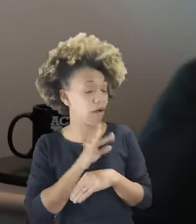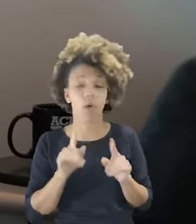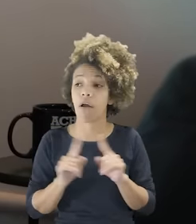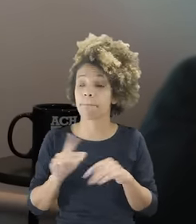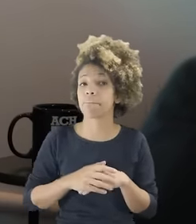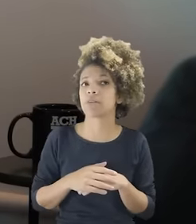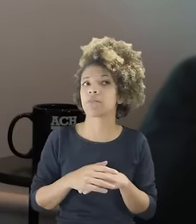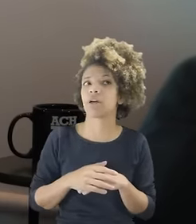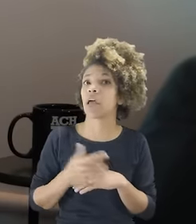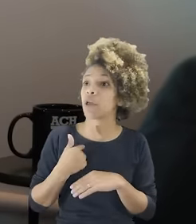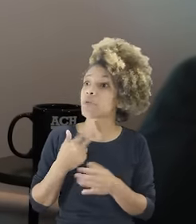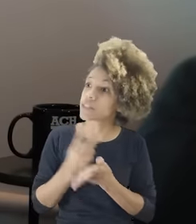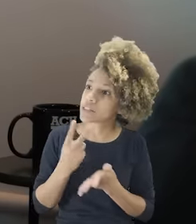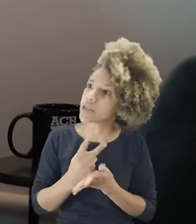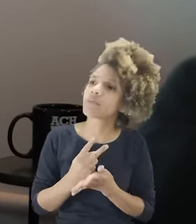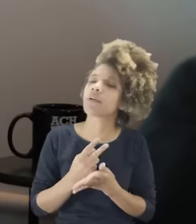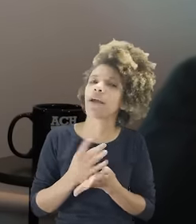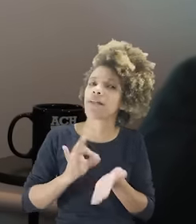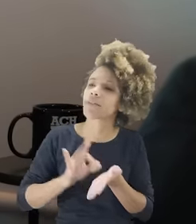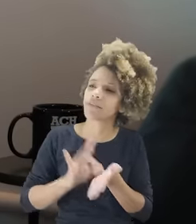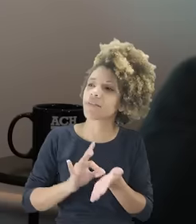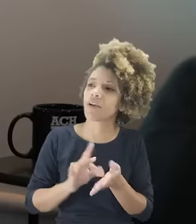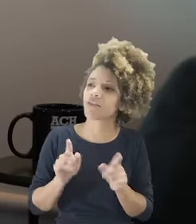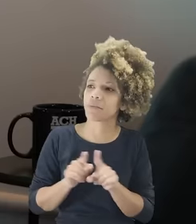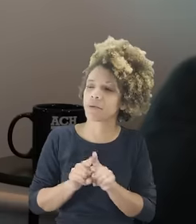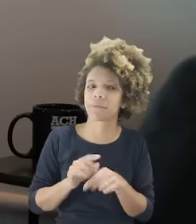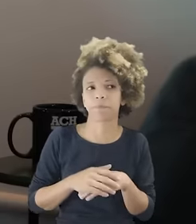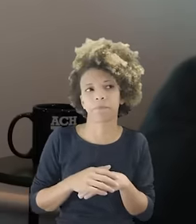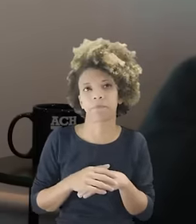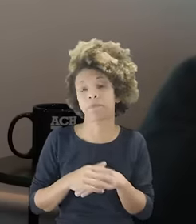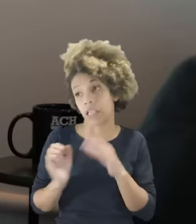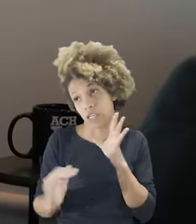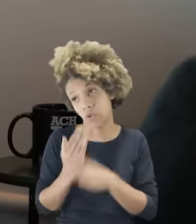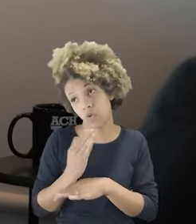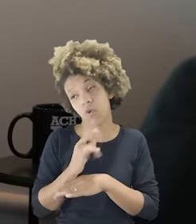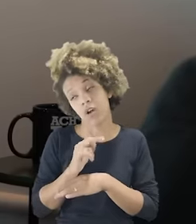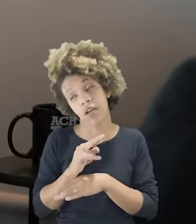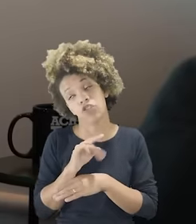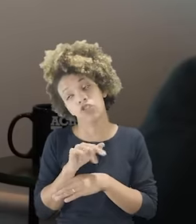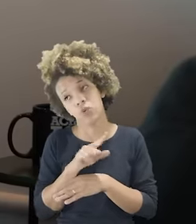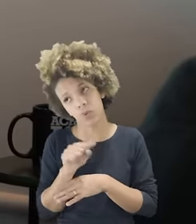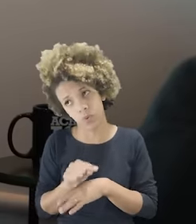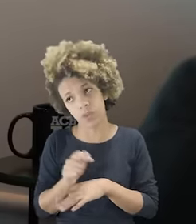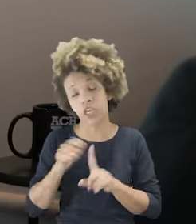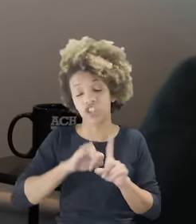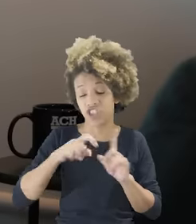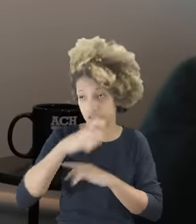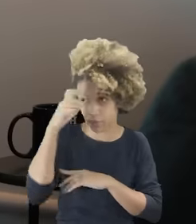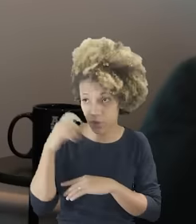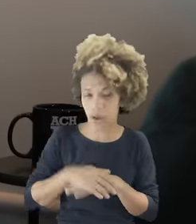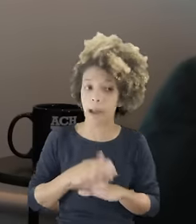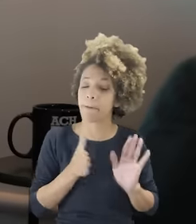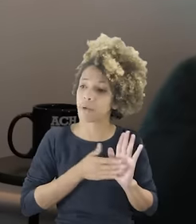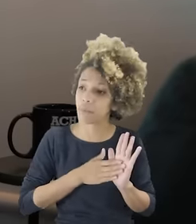aí a gente e eu tô muito sempre inserido nessa realidade eu eu a gente estreou o gratis que é o show dela em